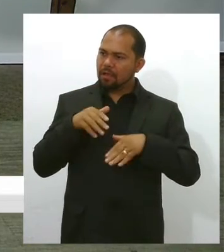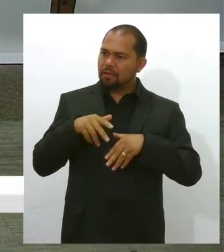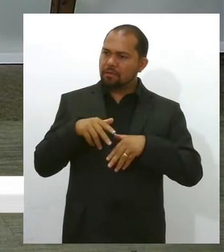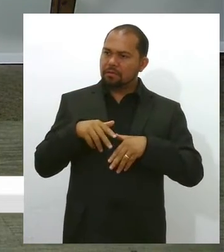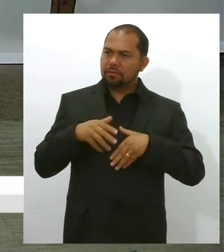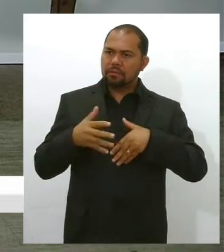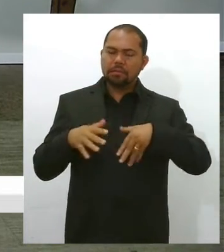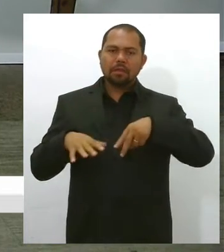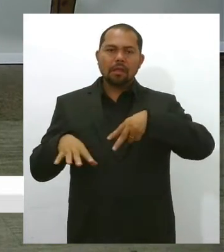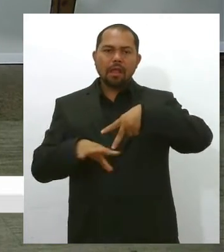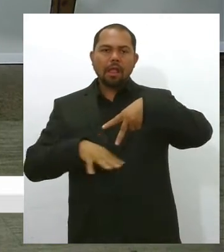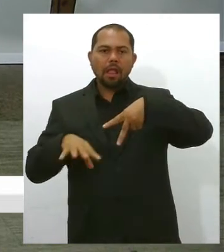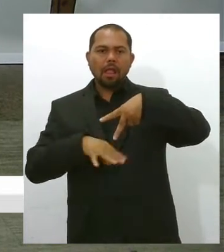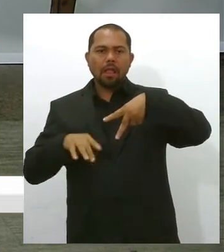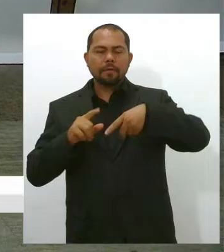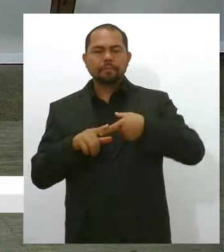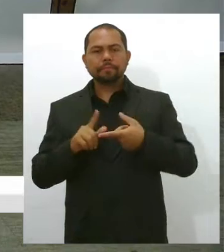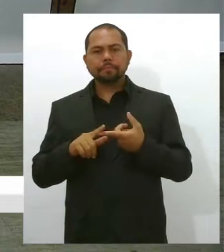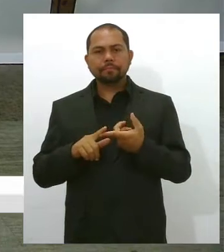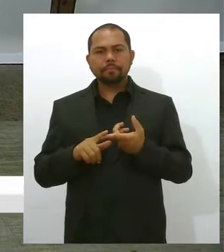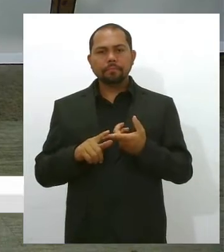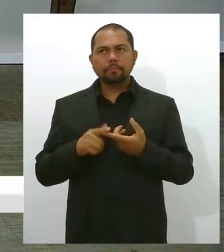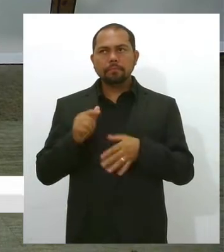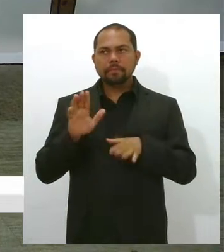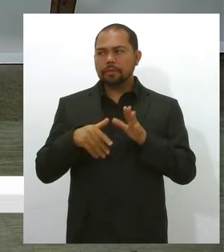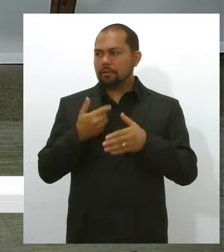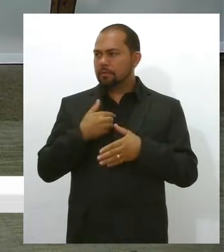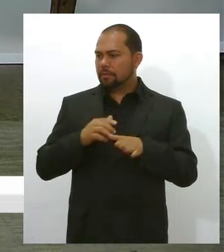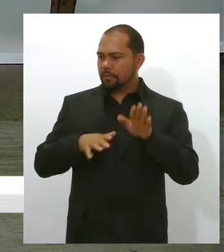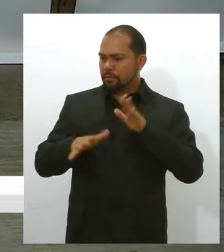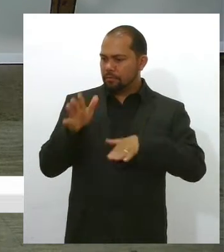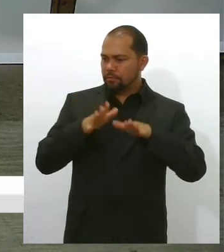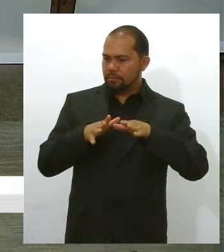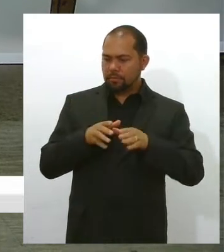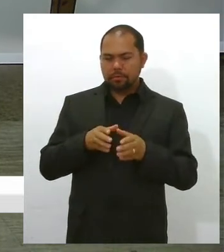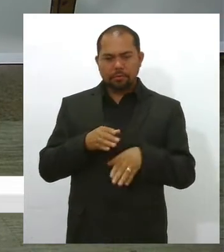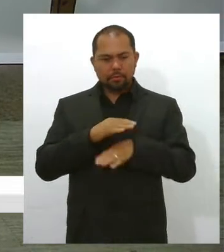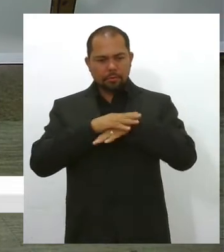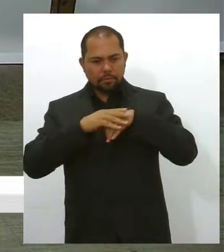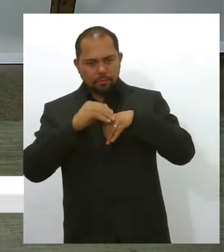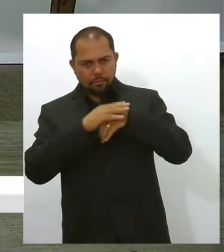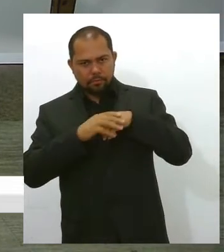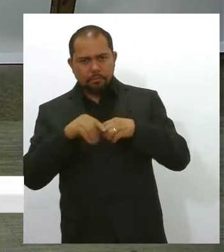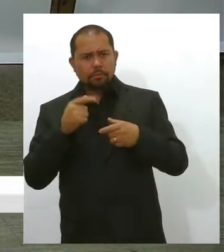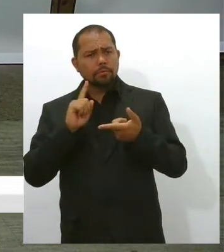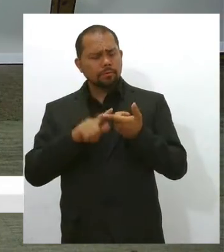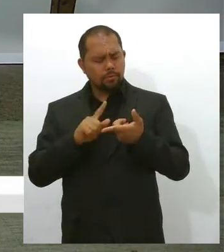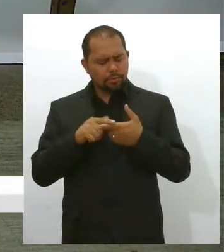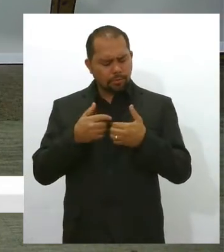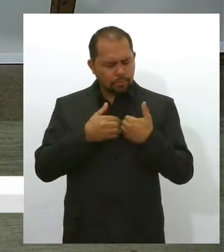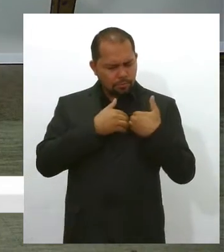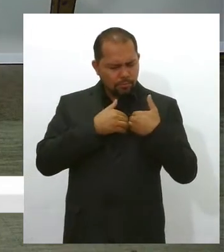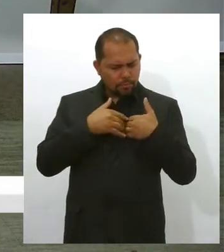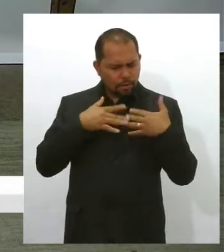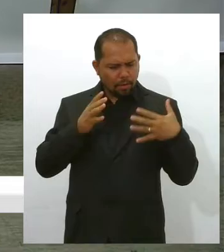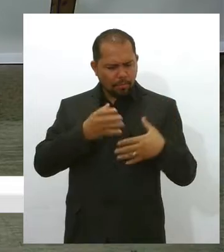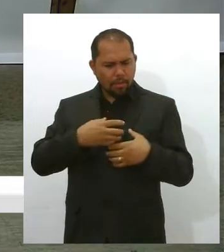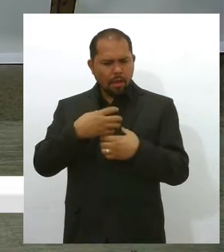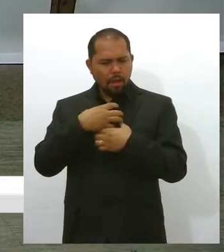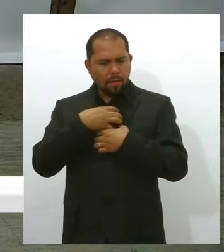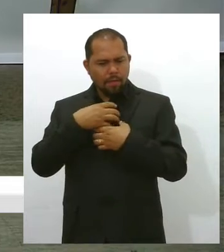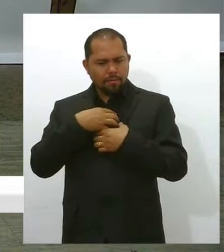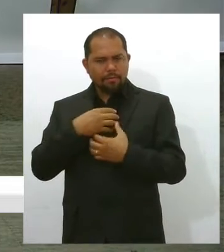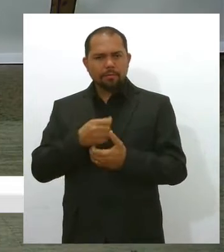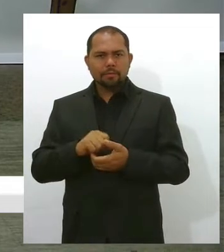quando está cuidando e dando afeto, a gente está vulnerável também, né, a esse sentimento e a tudo isso. Assim, muitas